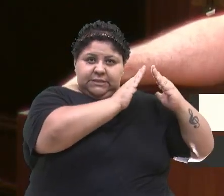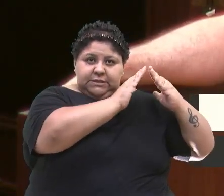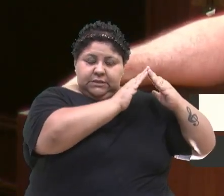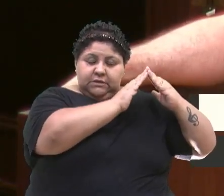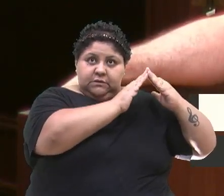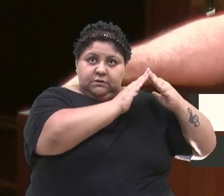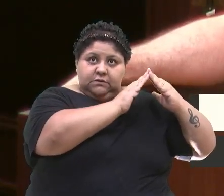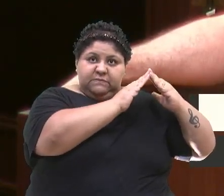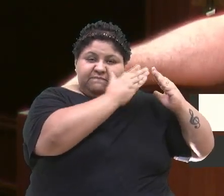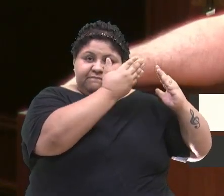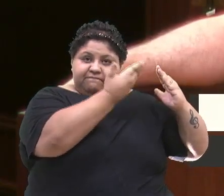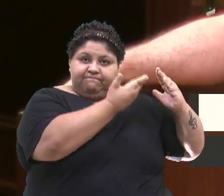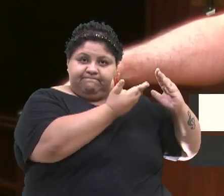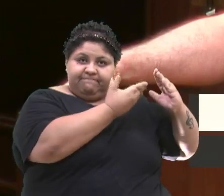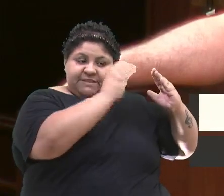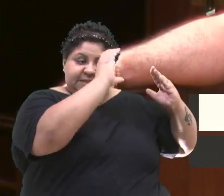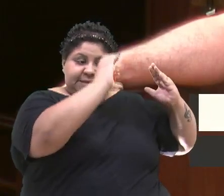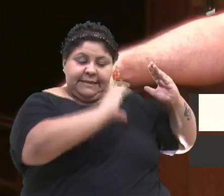desse cidadão,